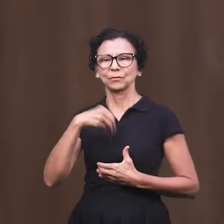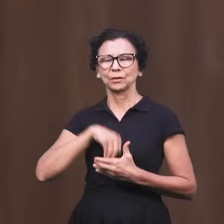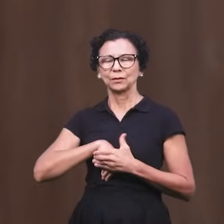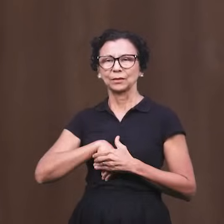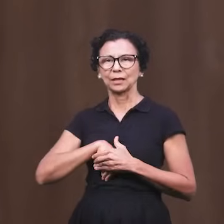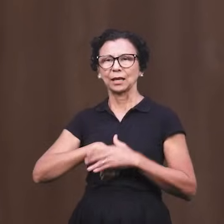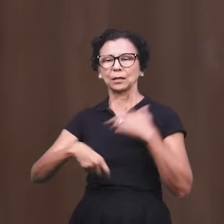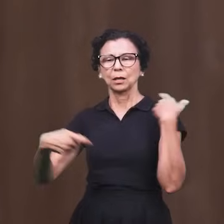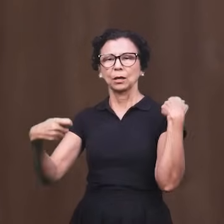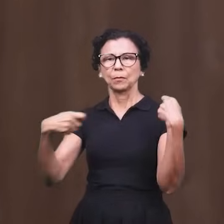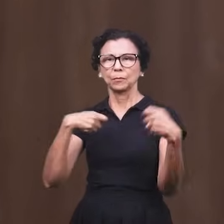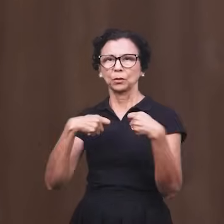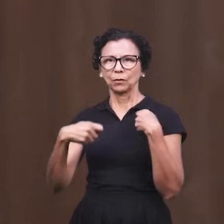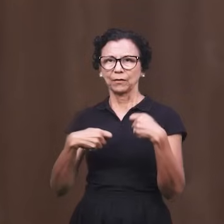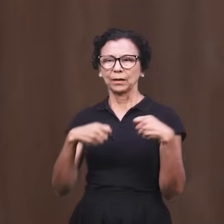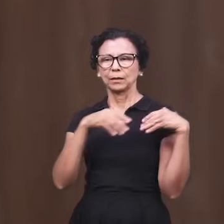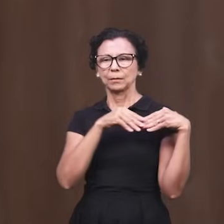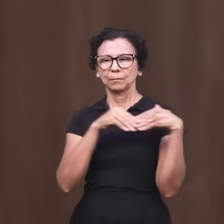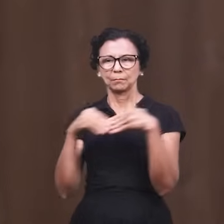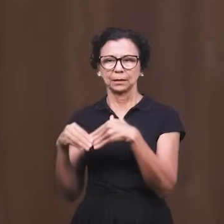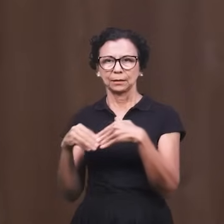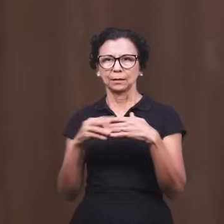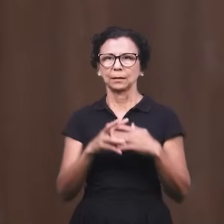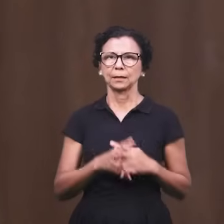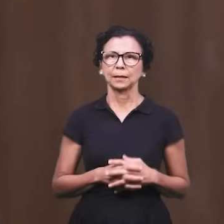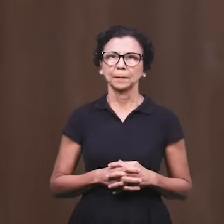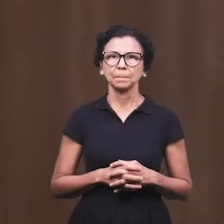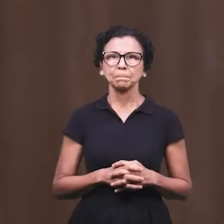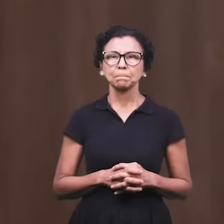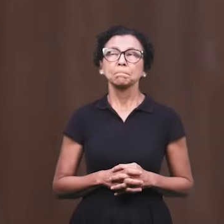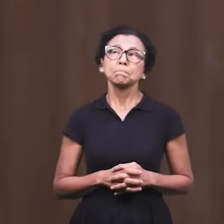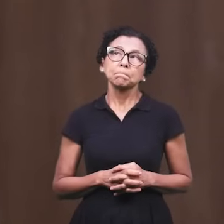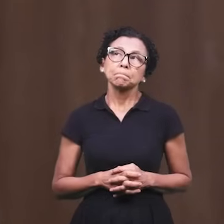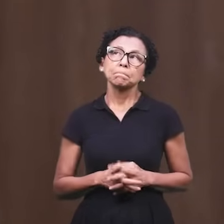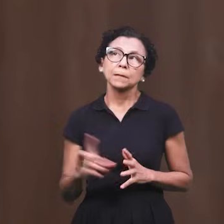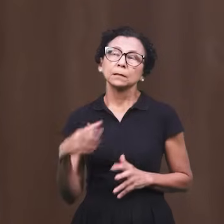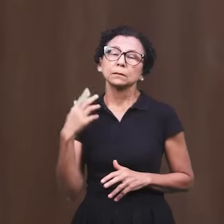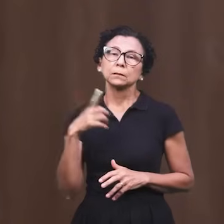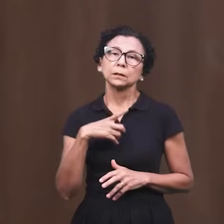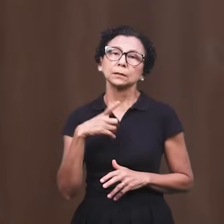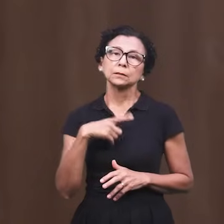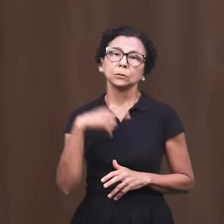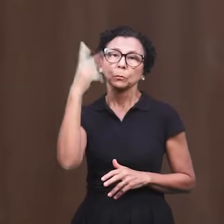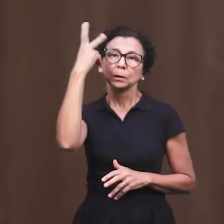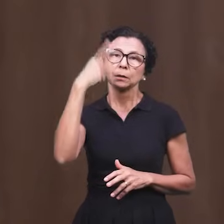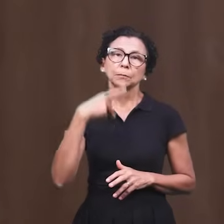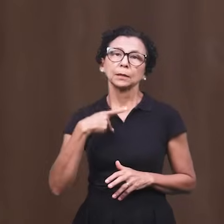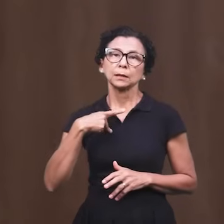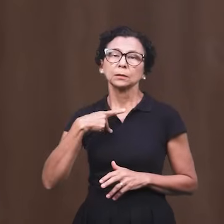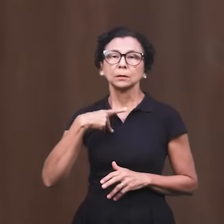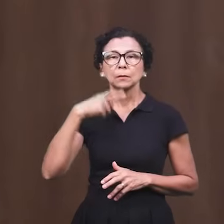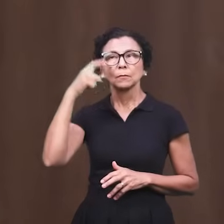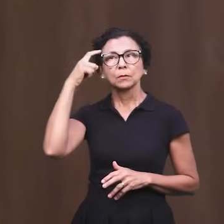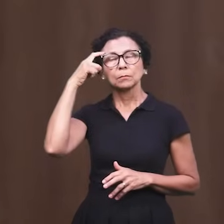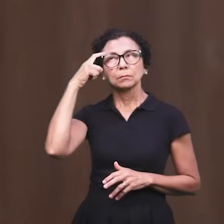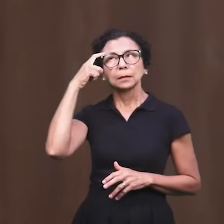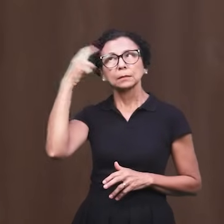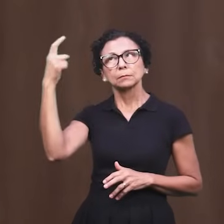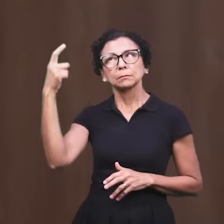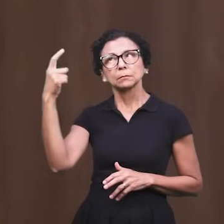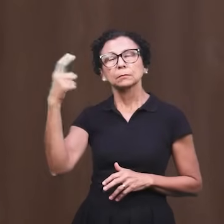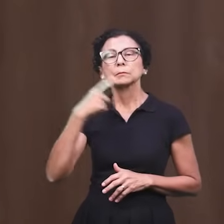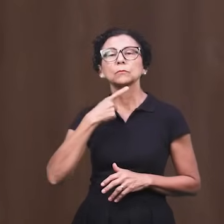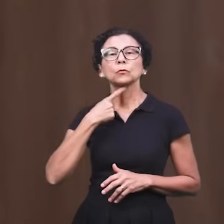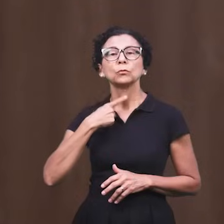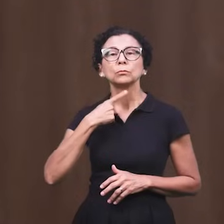você... Nós temos as nossas vontades, nós temos o nosso pensamento, nós temos o nosso querer, mas à